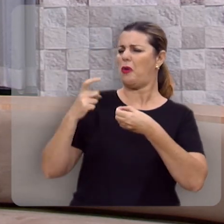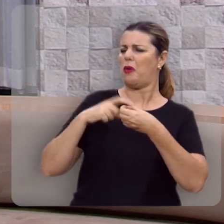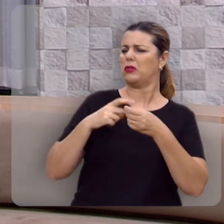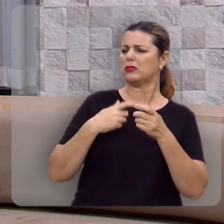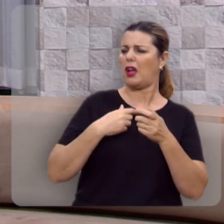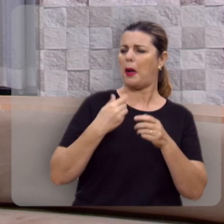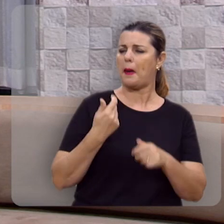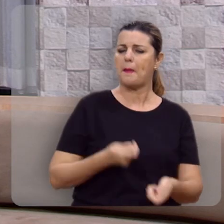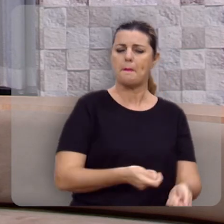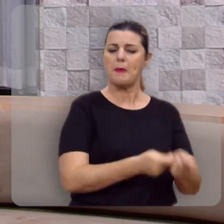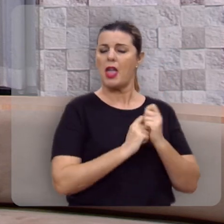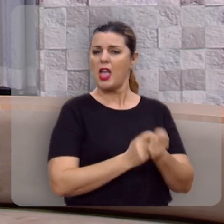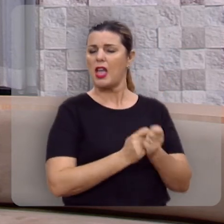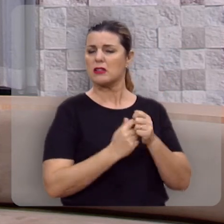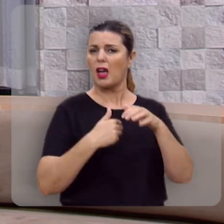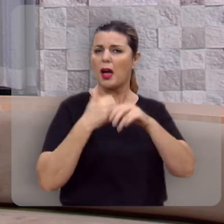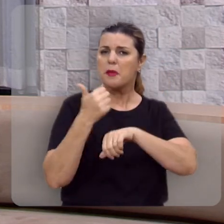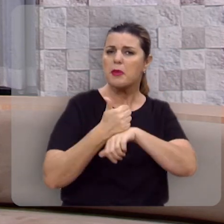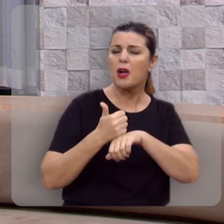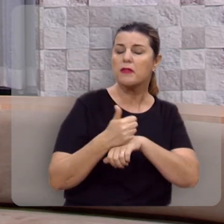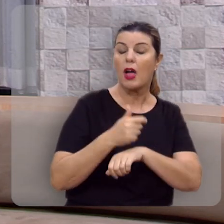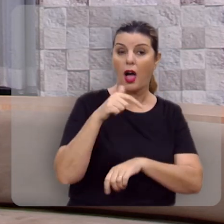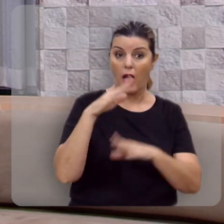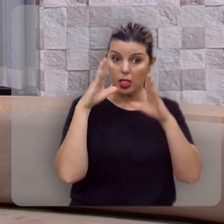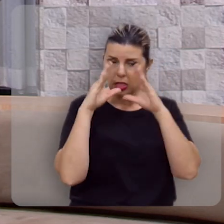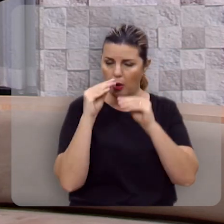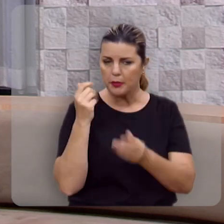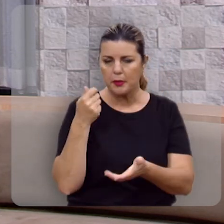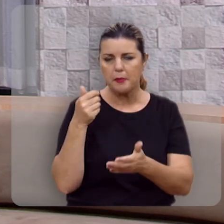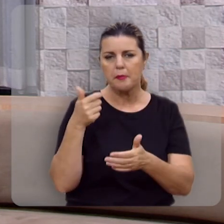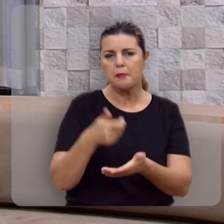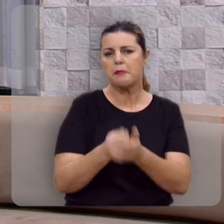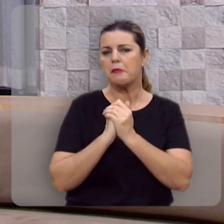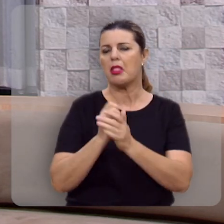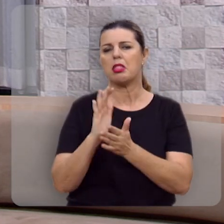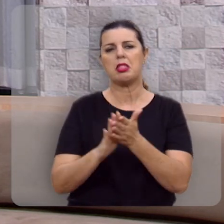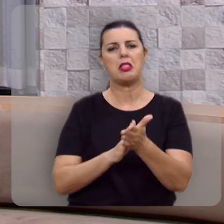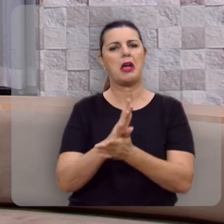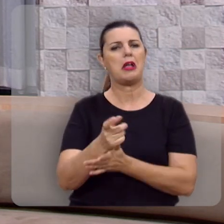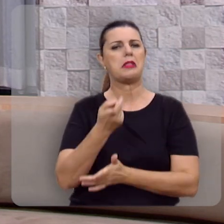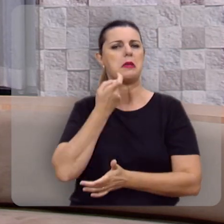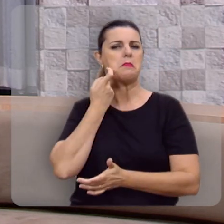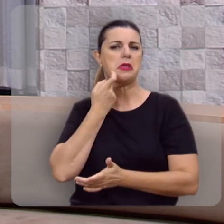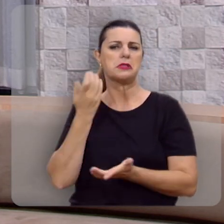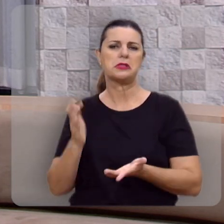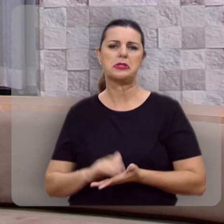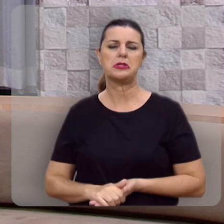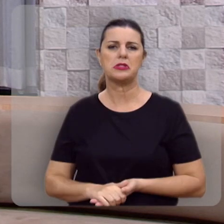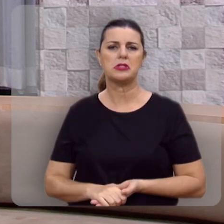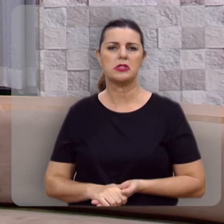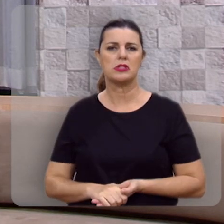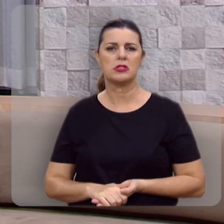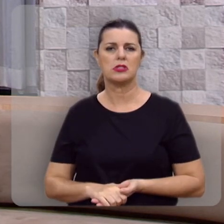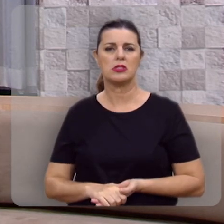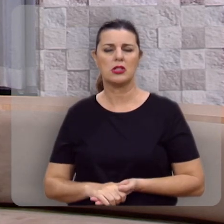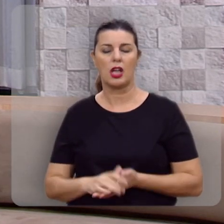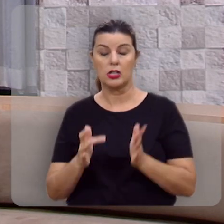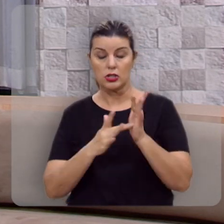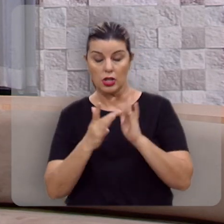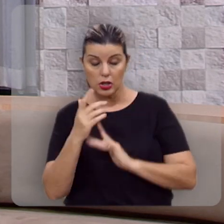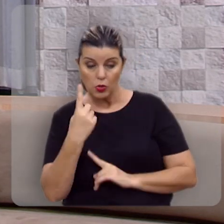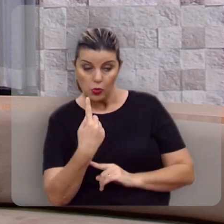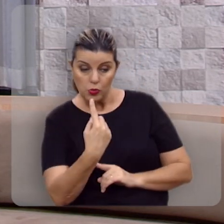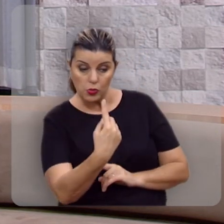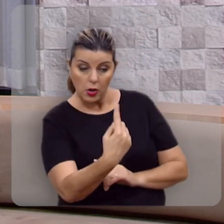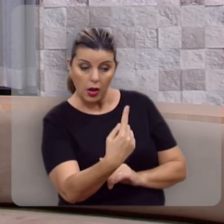suas redes. E naquela noite não pegaram nada, nem uma piaba sequer. E Jesus então se dirige a eles